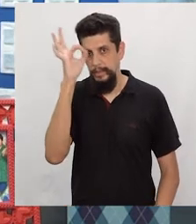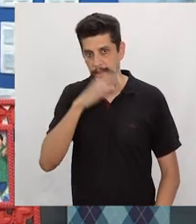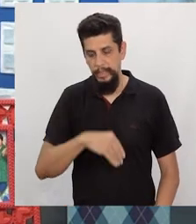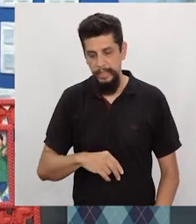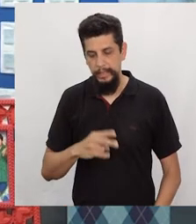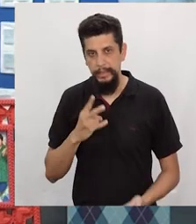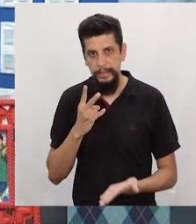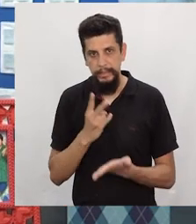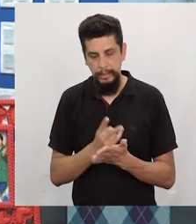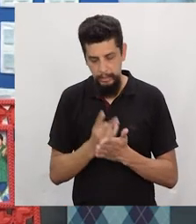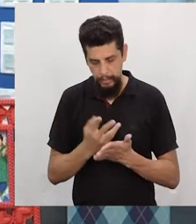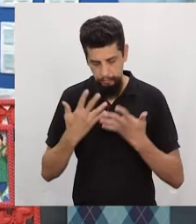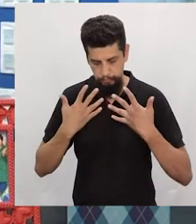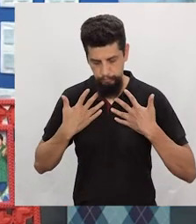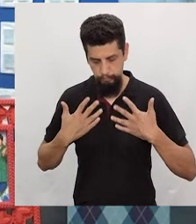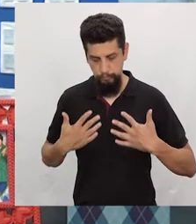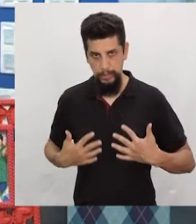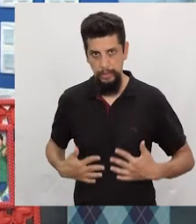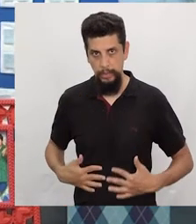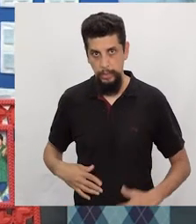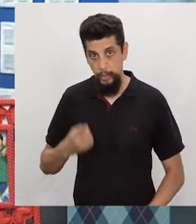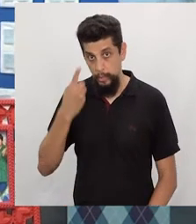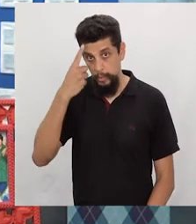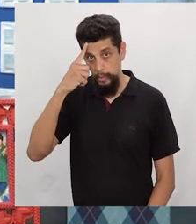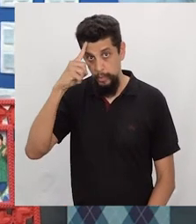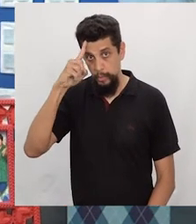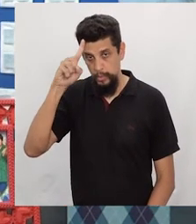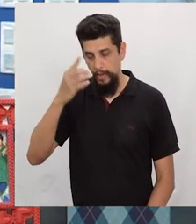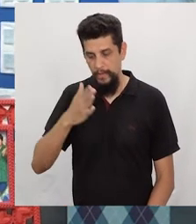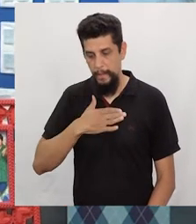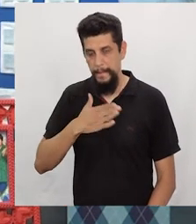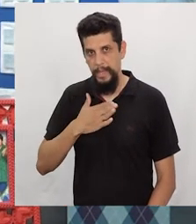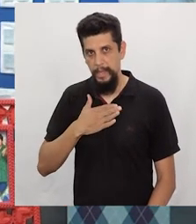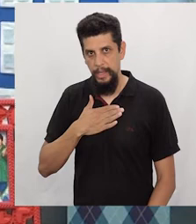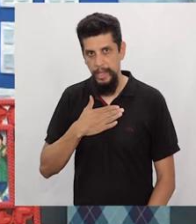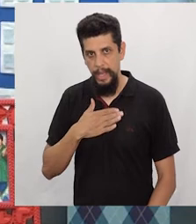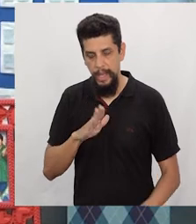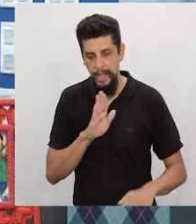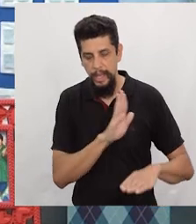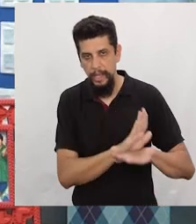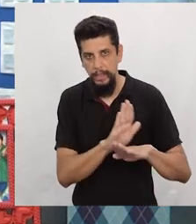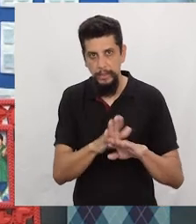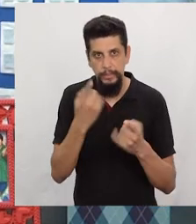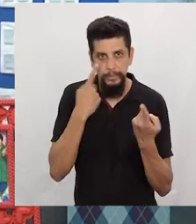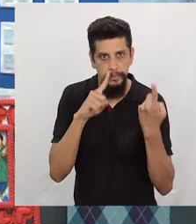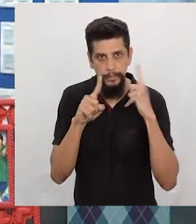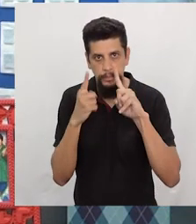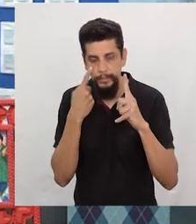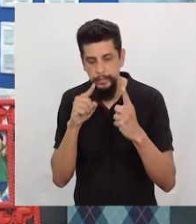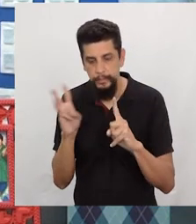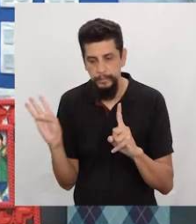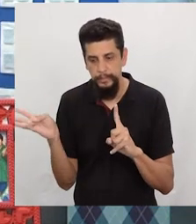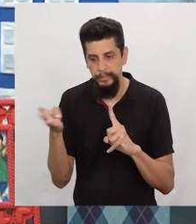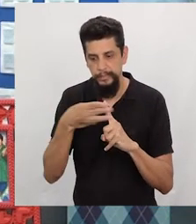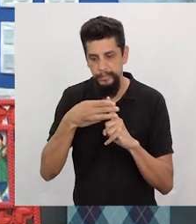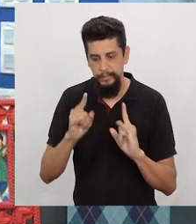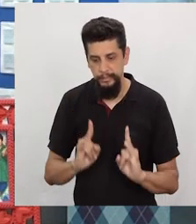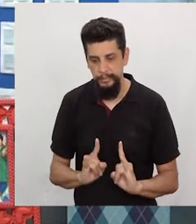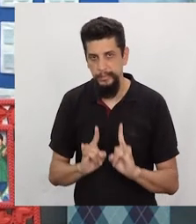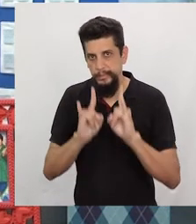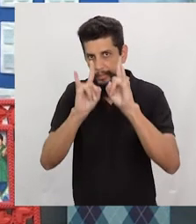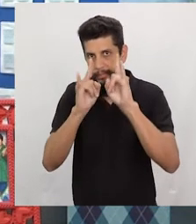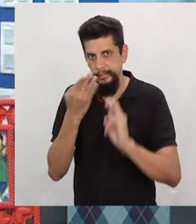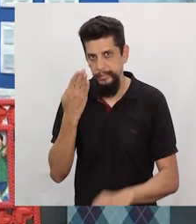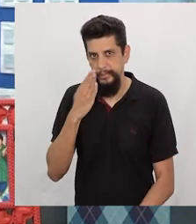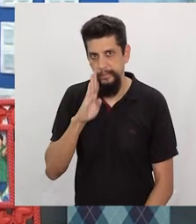ele honre sempre a capa que um dia foi minha e ajude a desvendar os mistérios do